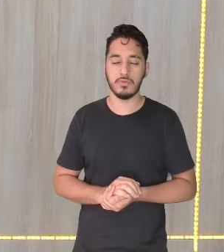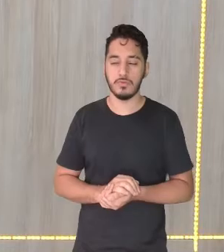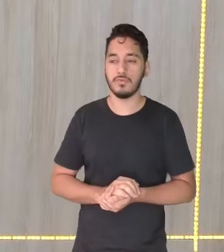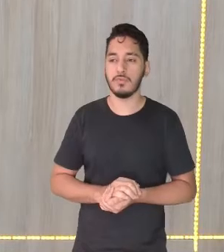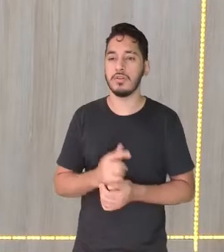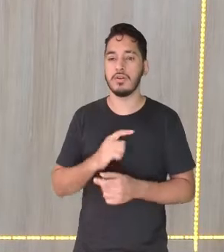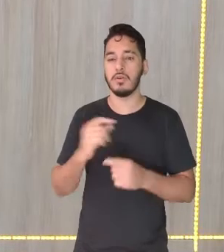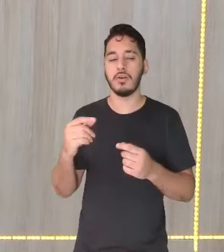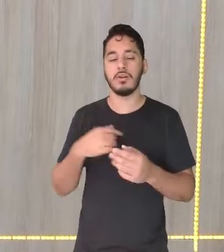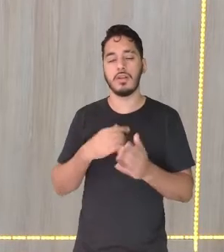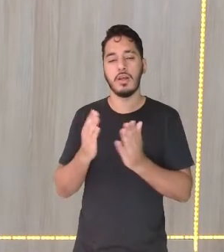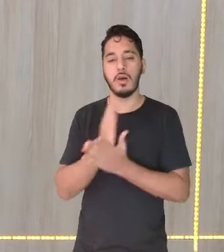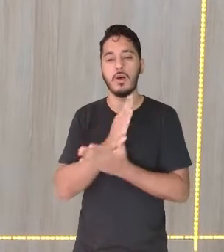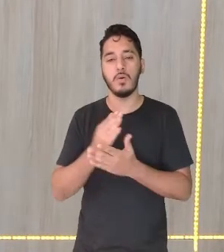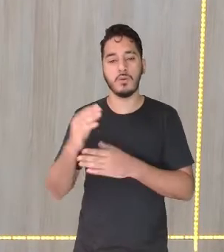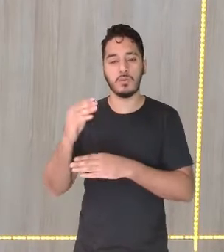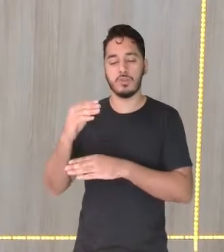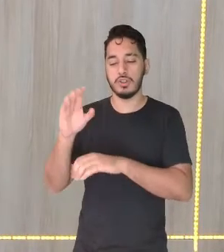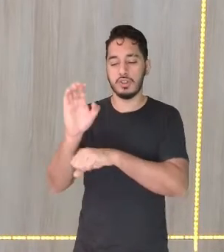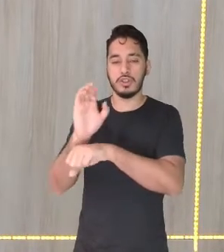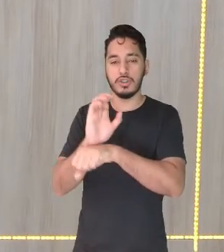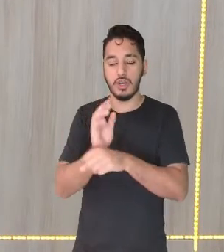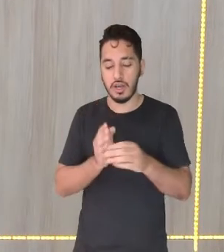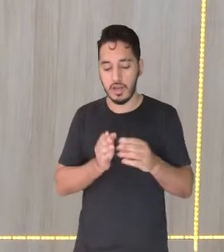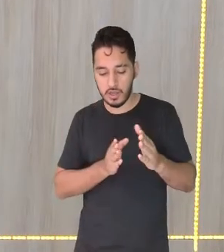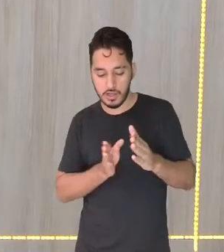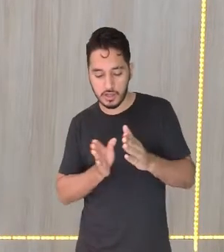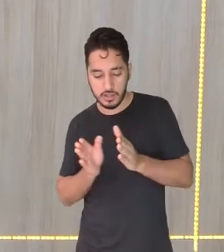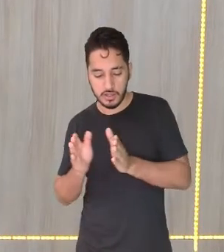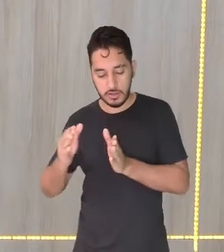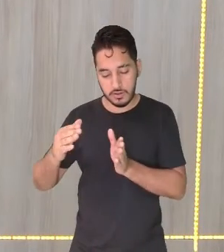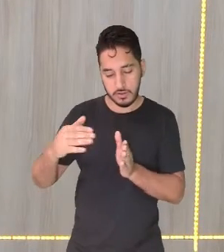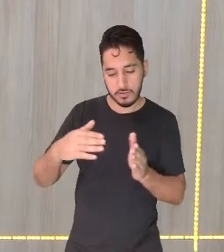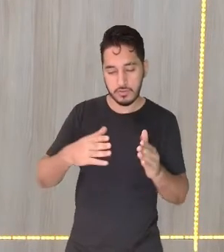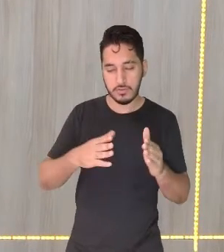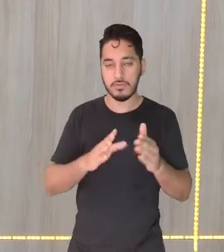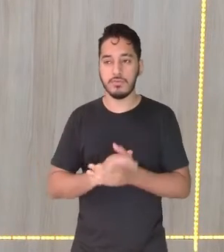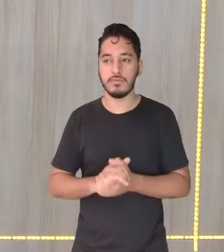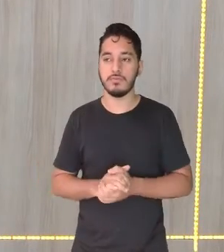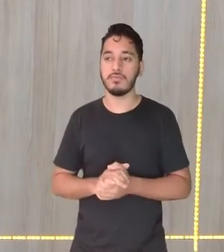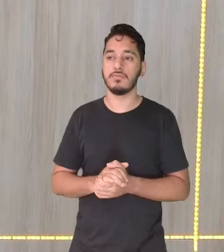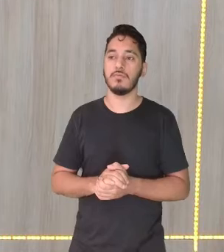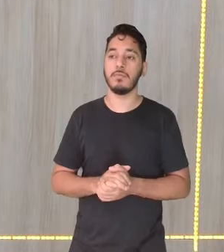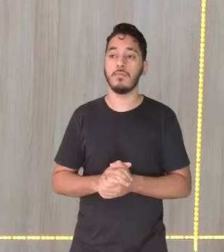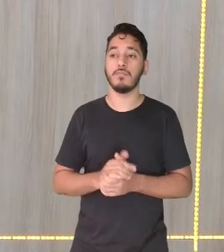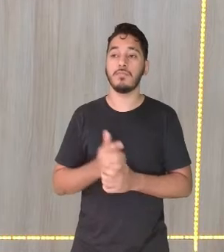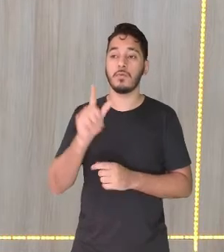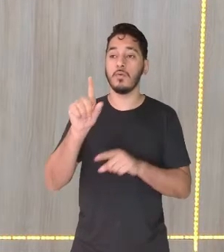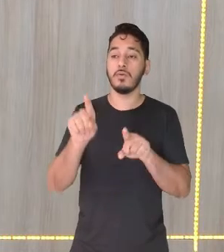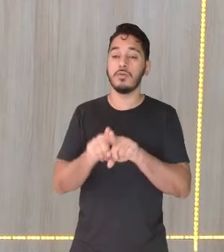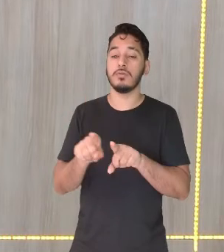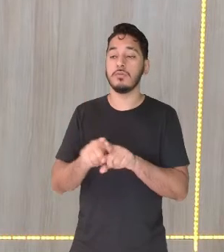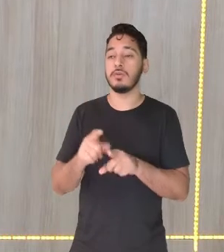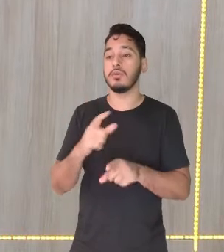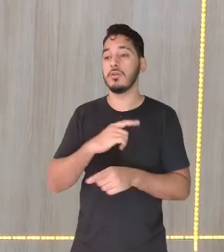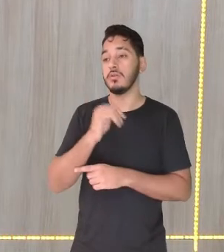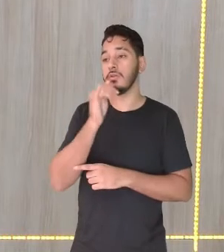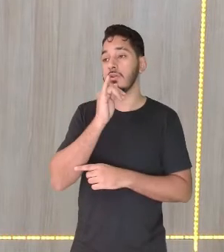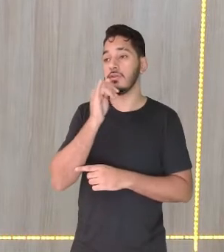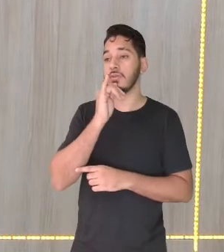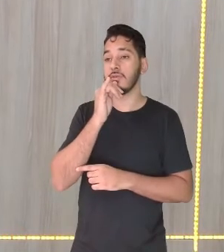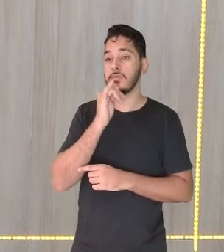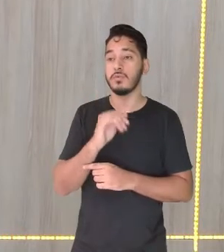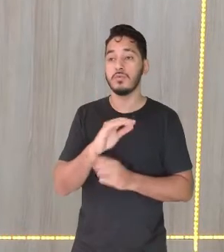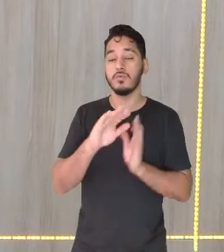Com o Piauí, com a Bahia também ali em Paulo Afonso, né? Outras bacias aqui, por exemplo, o